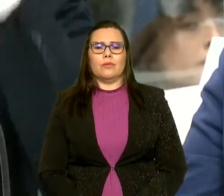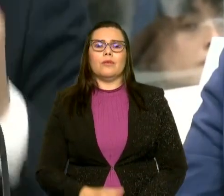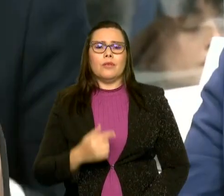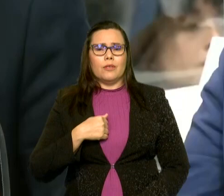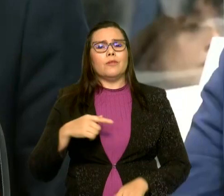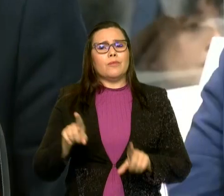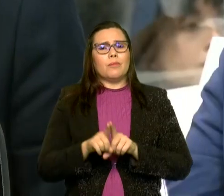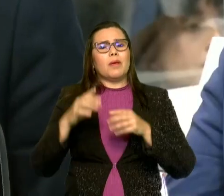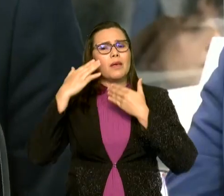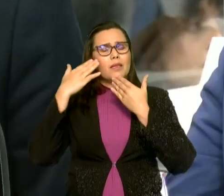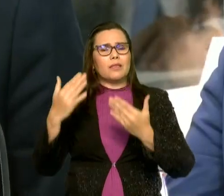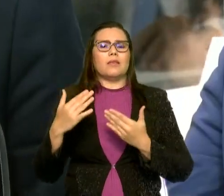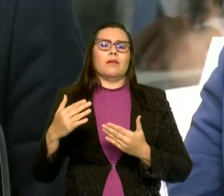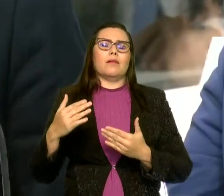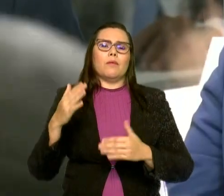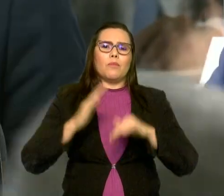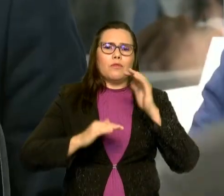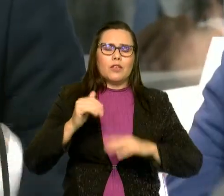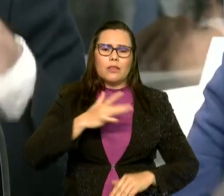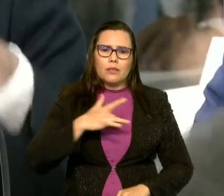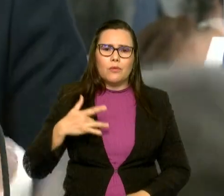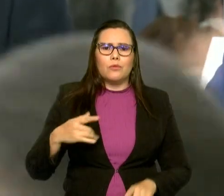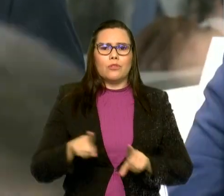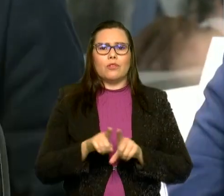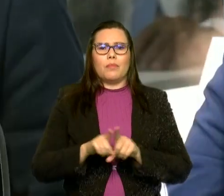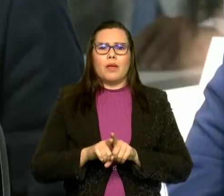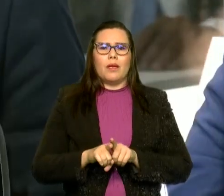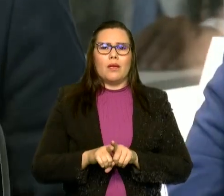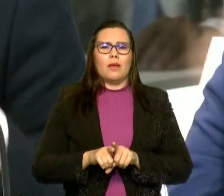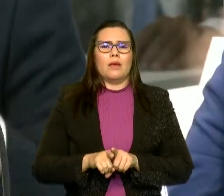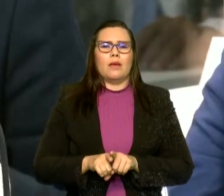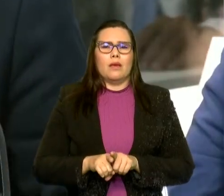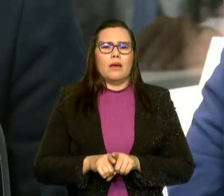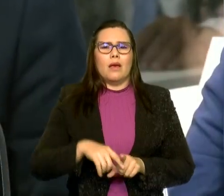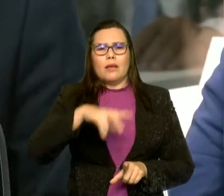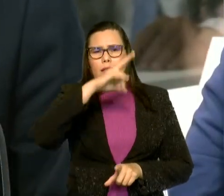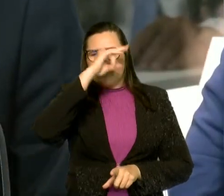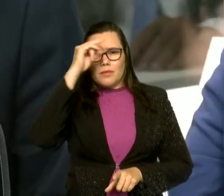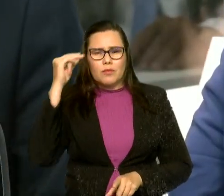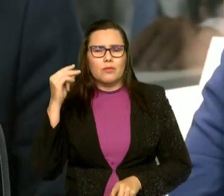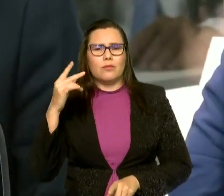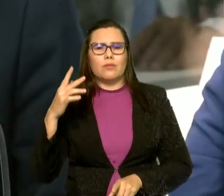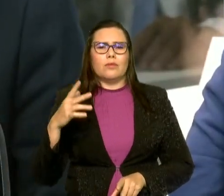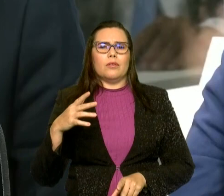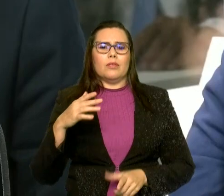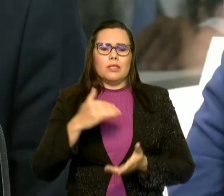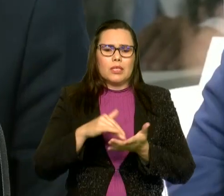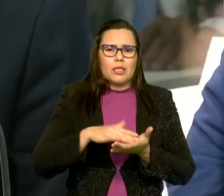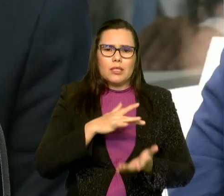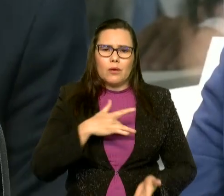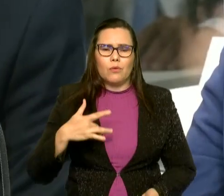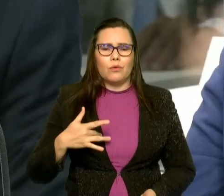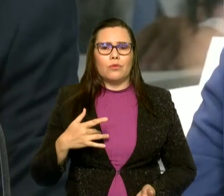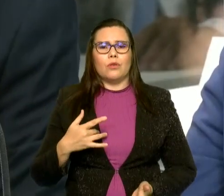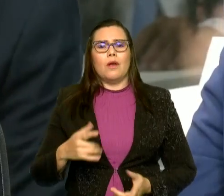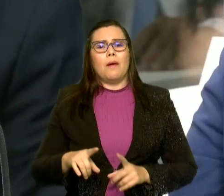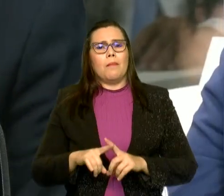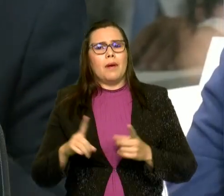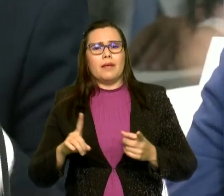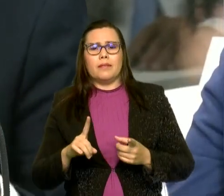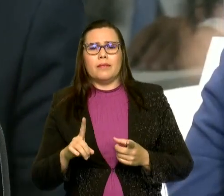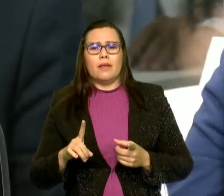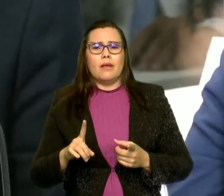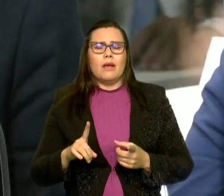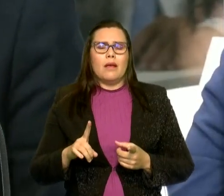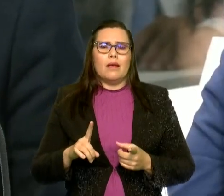pública, aos profissionais de saúde do estado, dizer que esse momento ainda não é de baixar a guarda. Não é para a gente achar que a Covid, a gente não